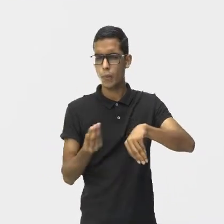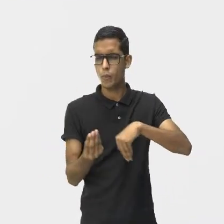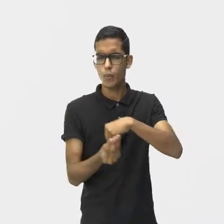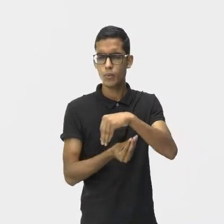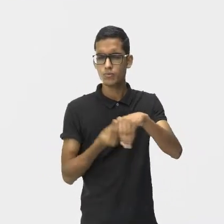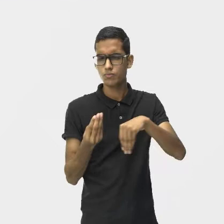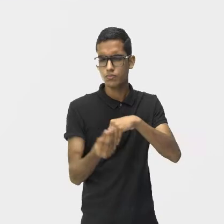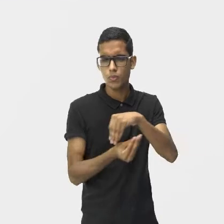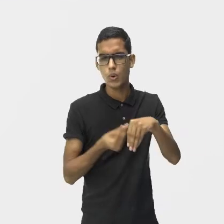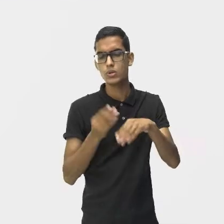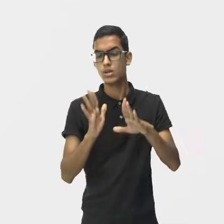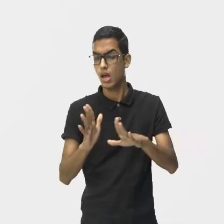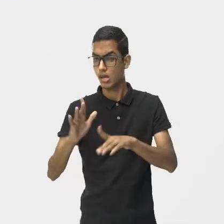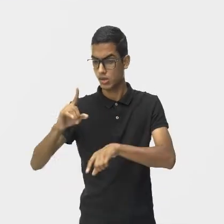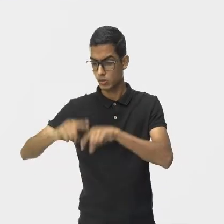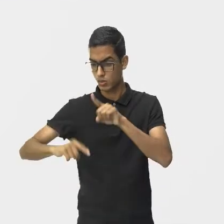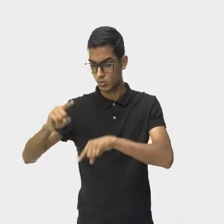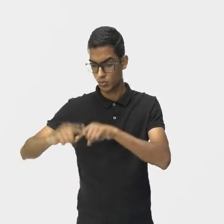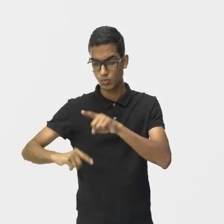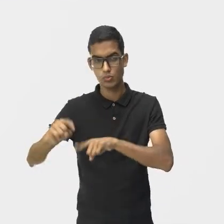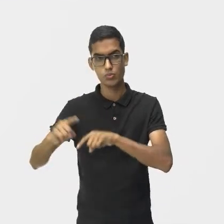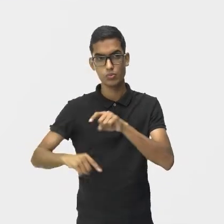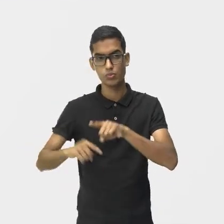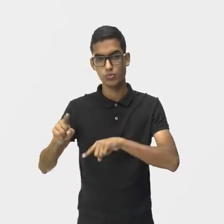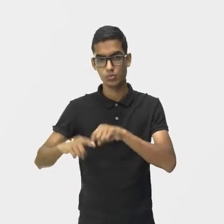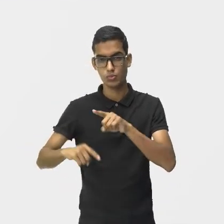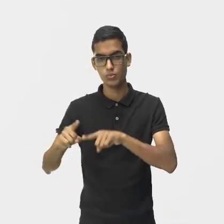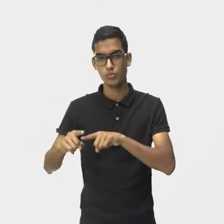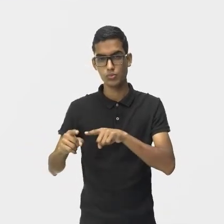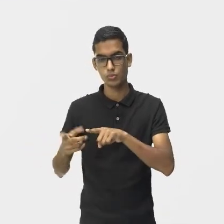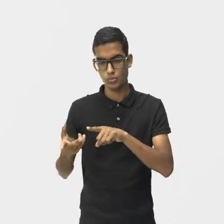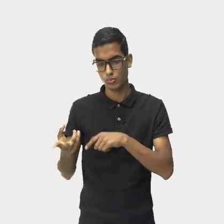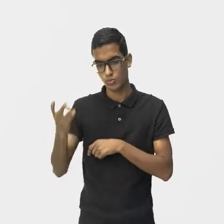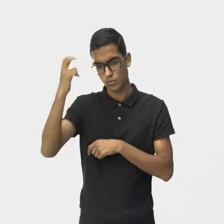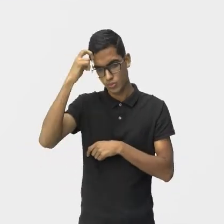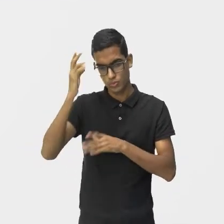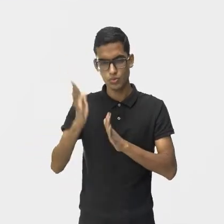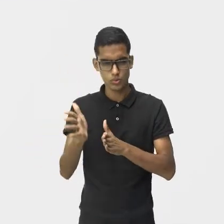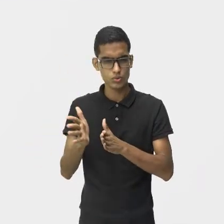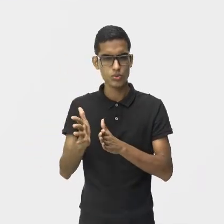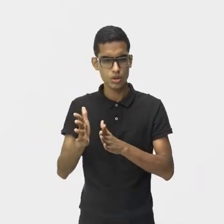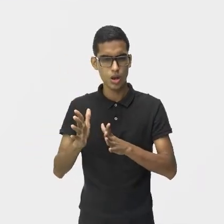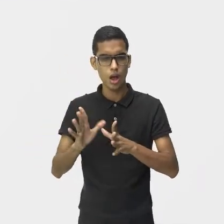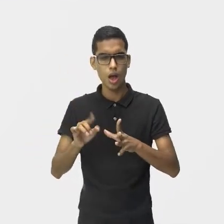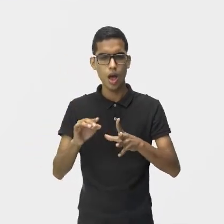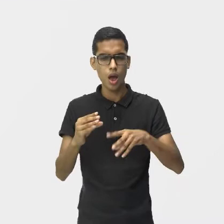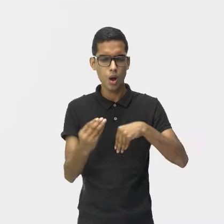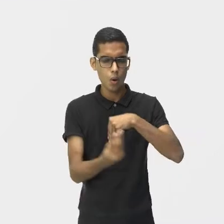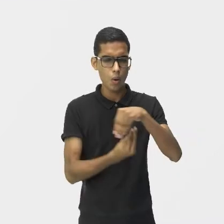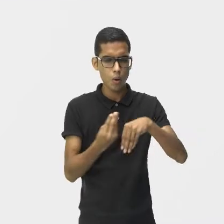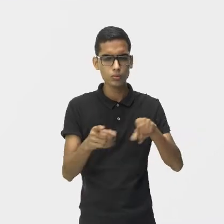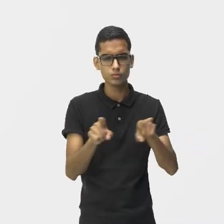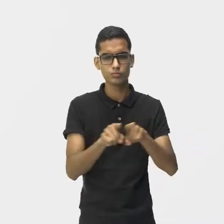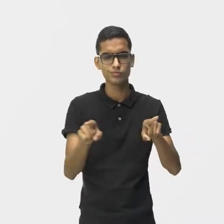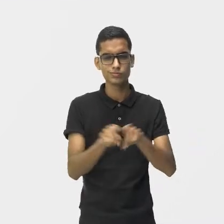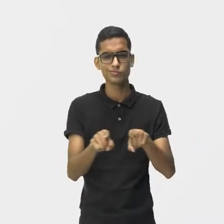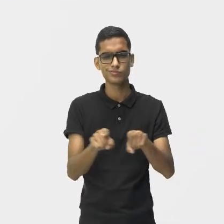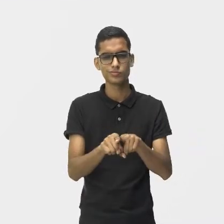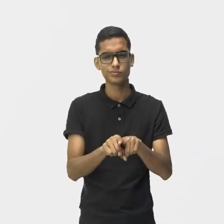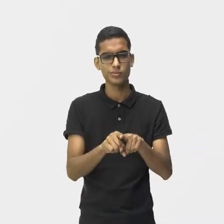os produtos advindos delas são pré-definidos, homogêneos e carentes